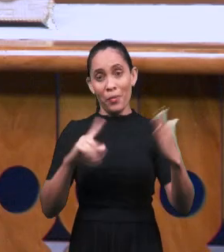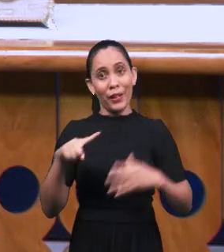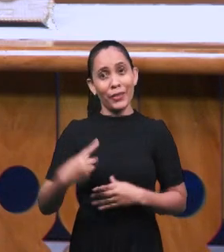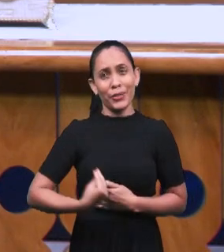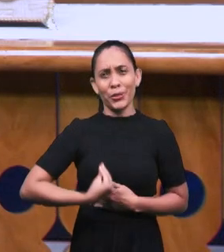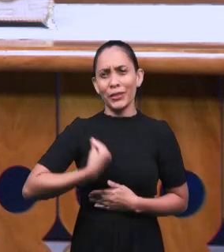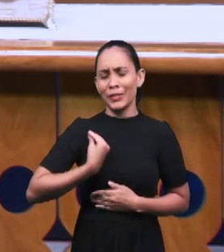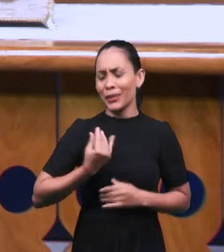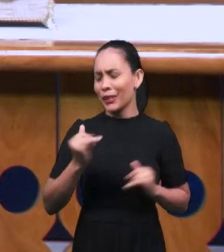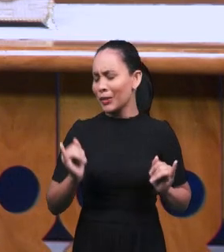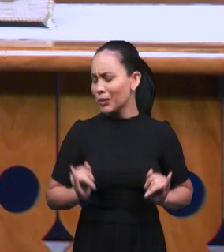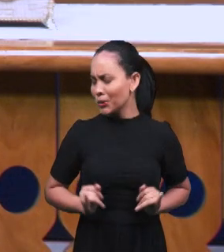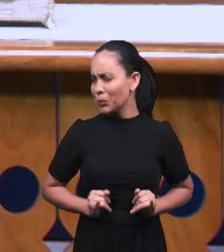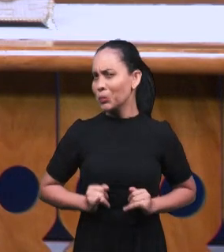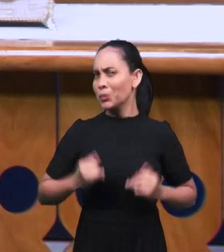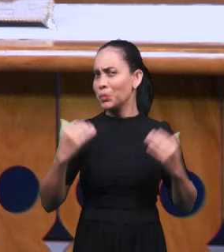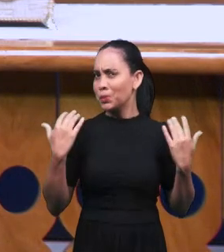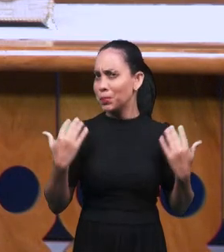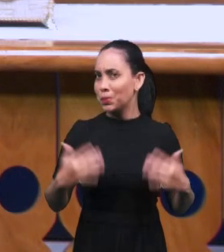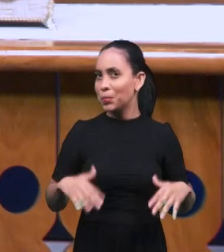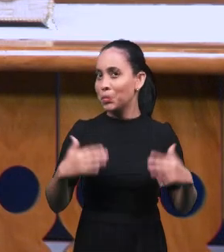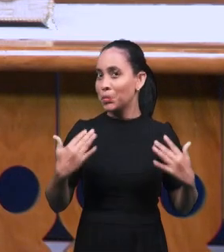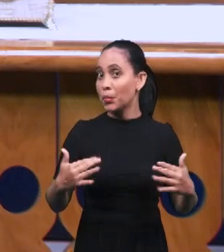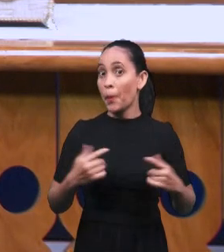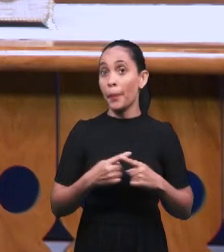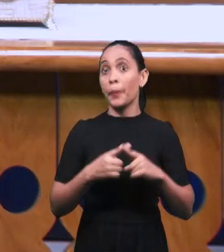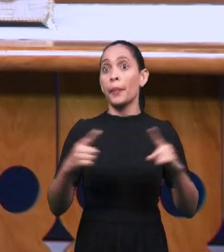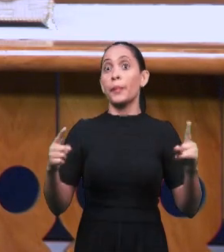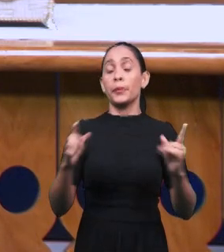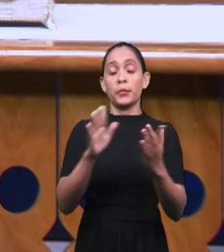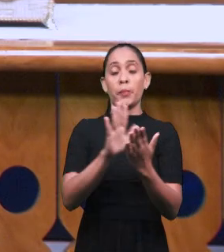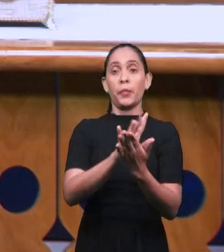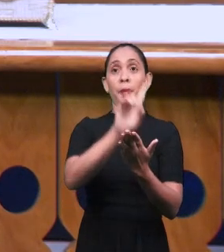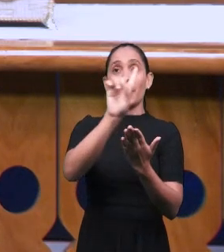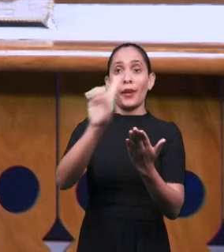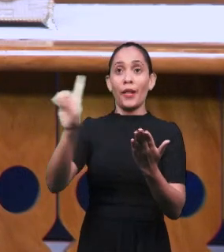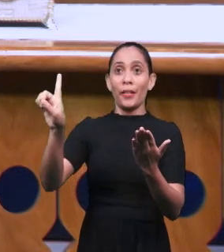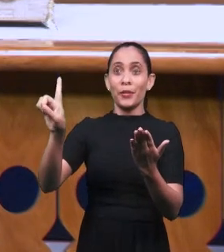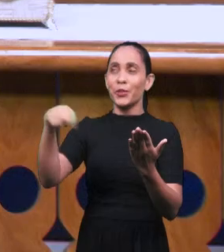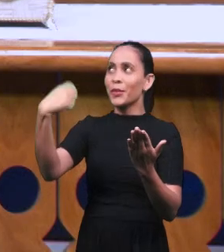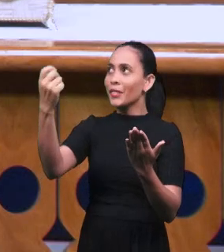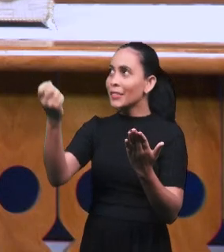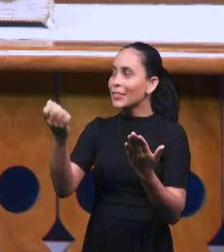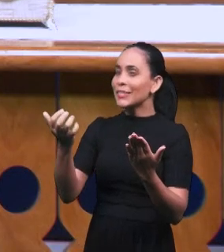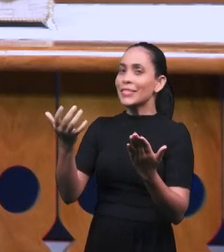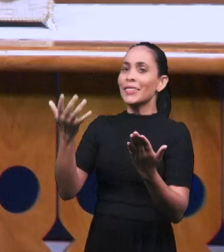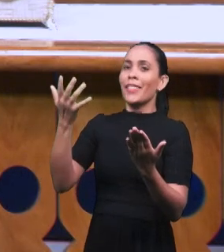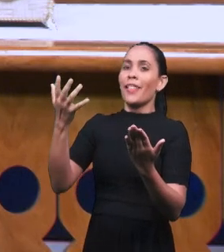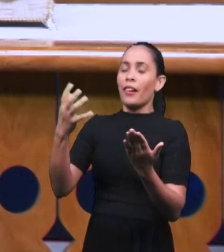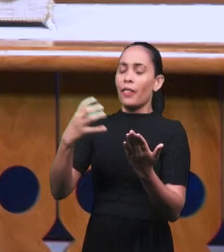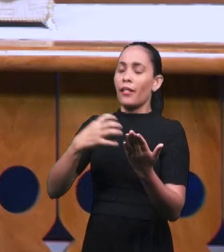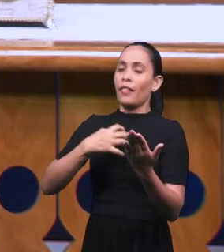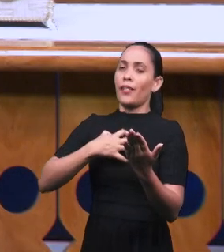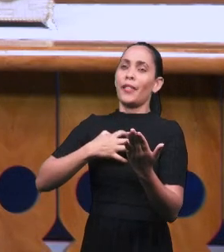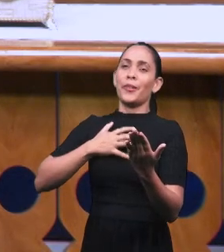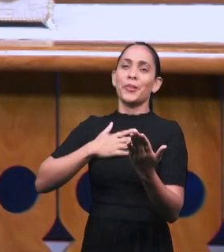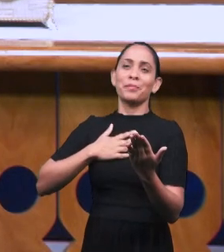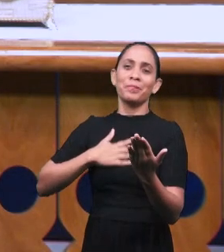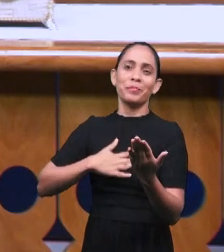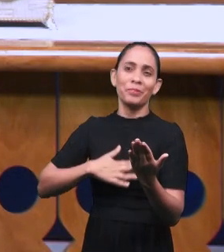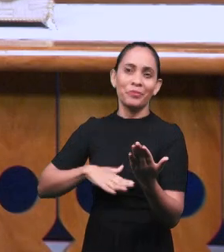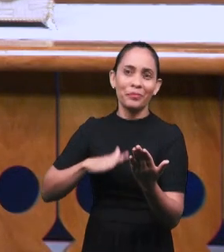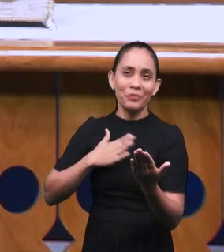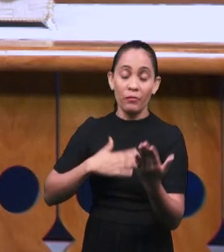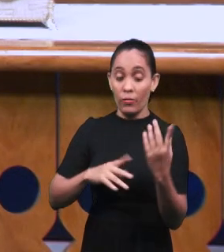orvalho, que é a palavra revelada. Orvalho, que é a doutrina. A